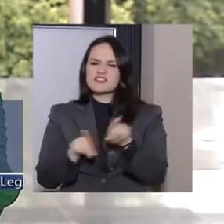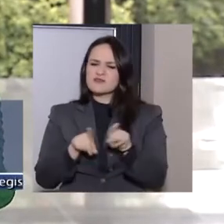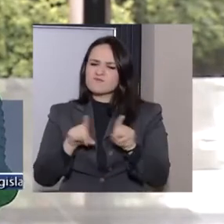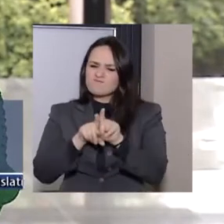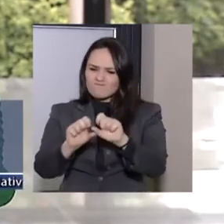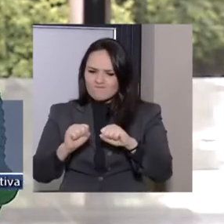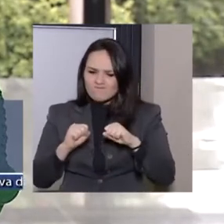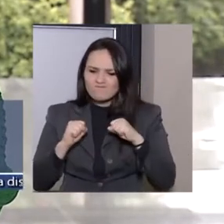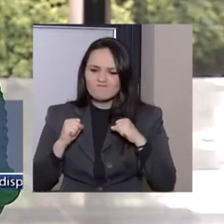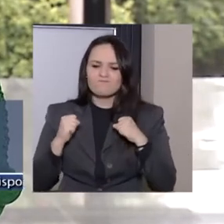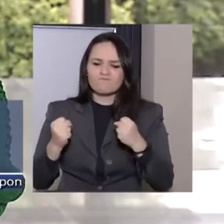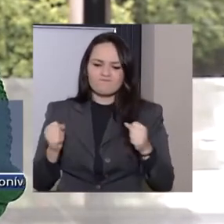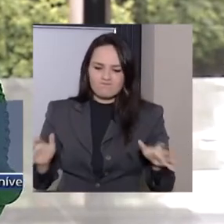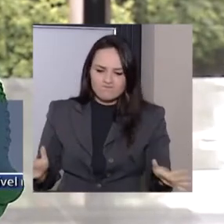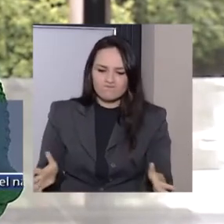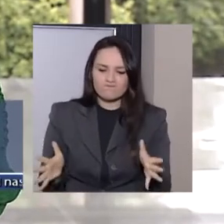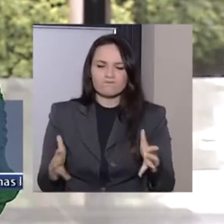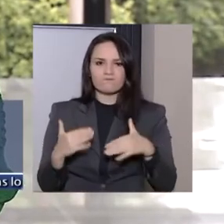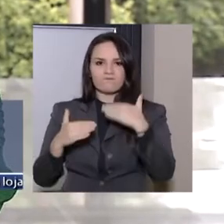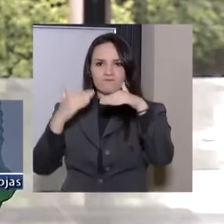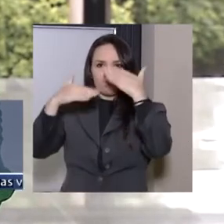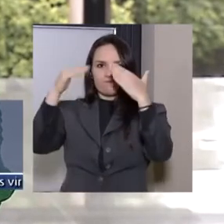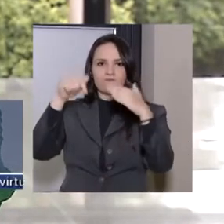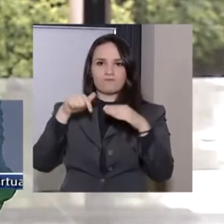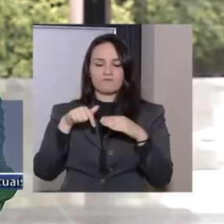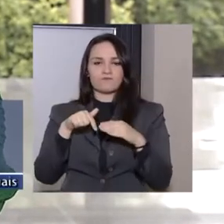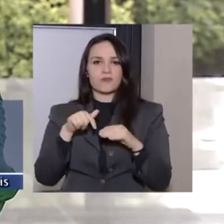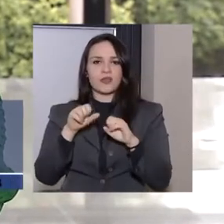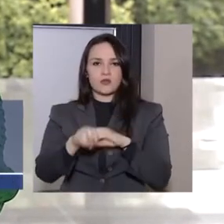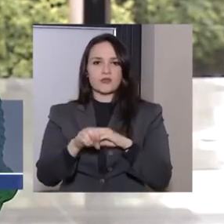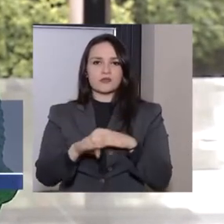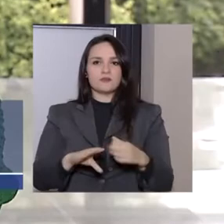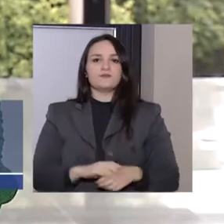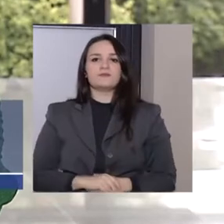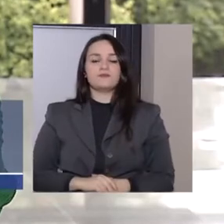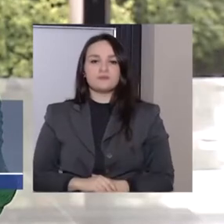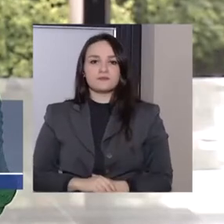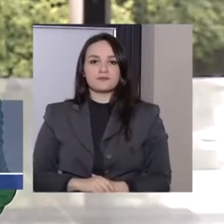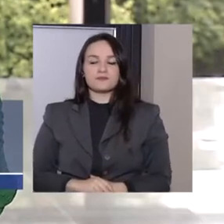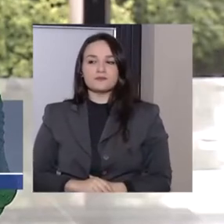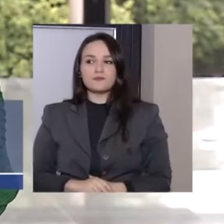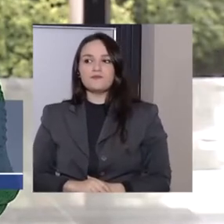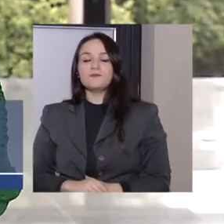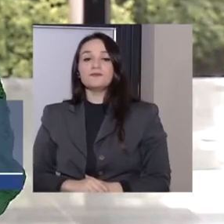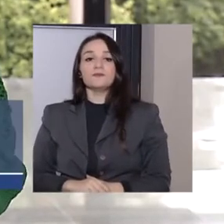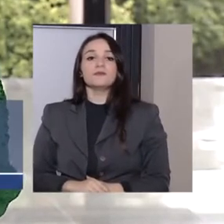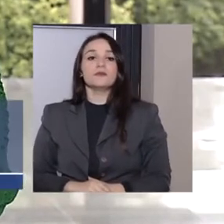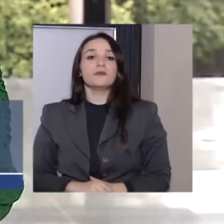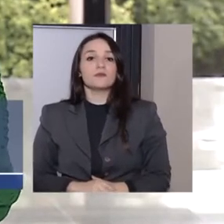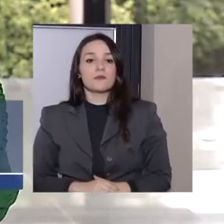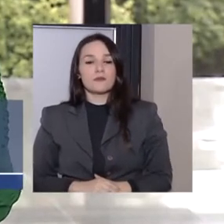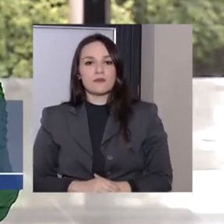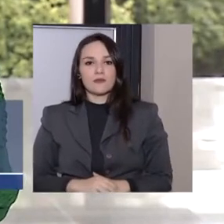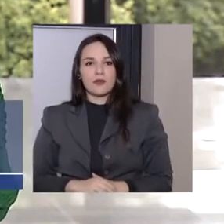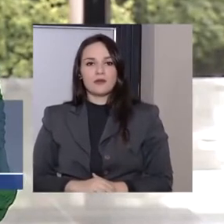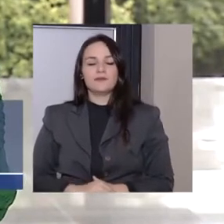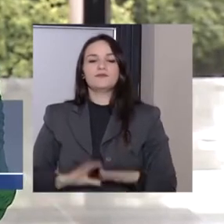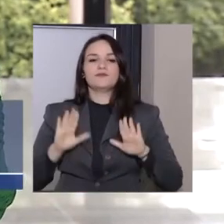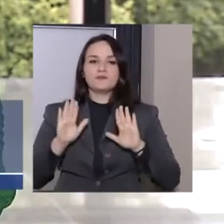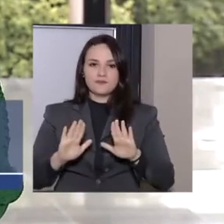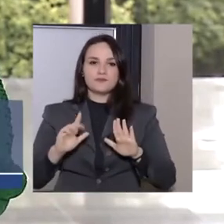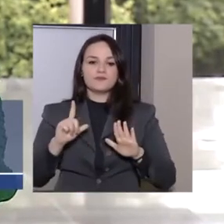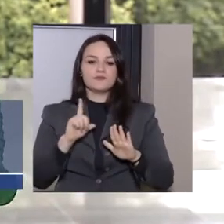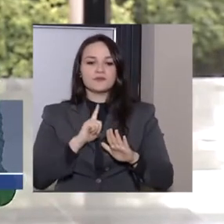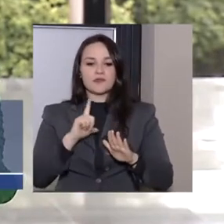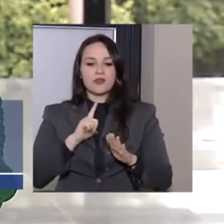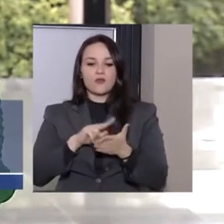o crescimento da educação aqui do Estado. Bom, vamos reforçar aqui as universidades que